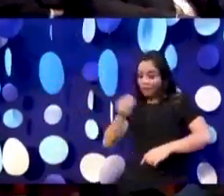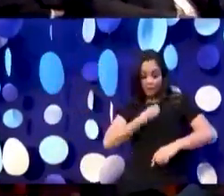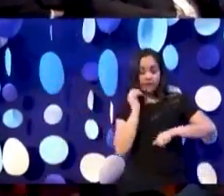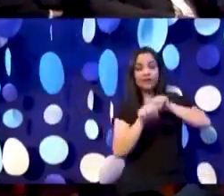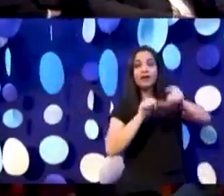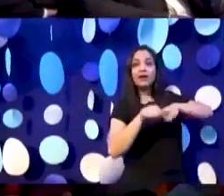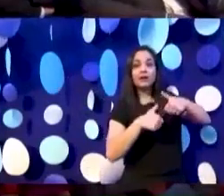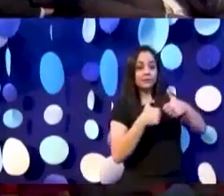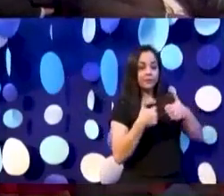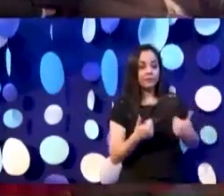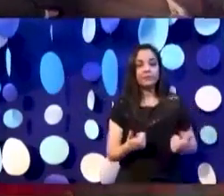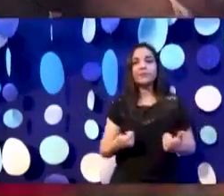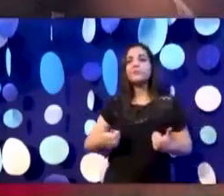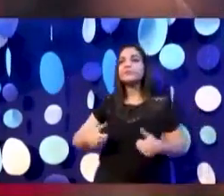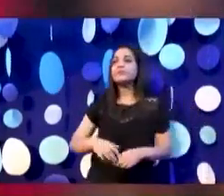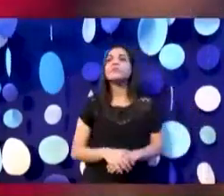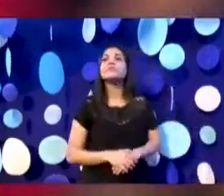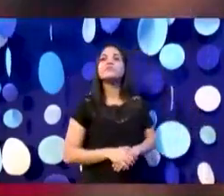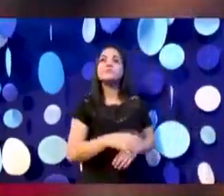Tem. Eu